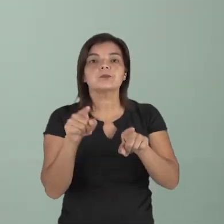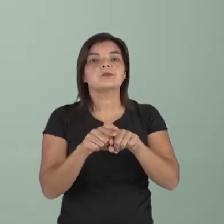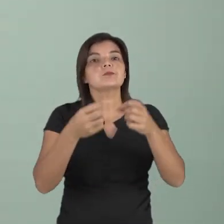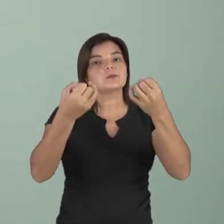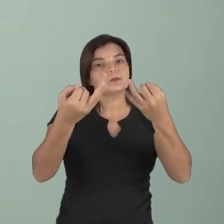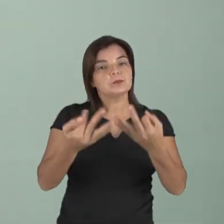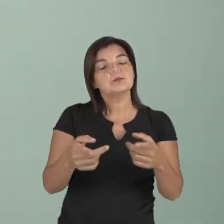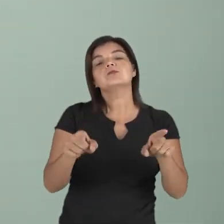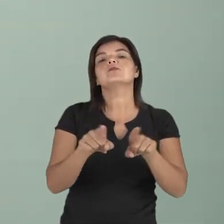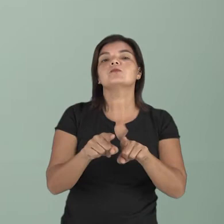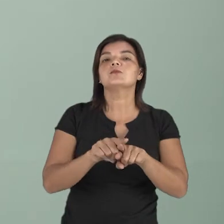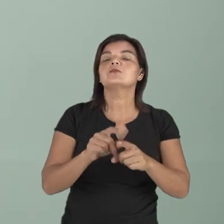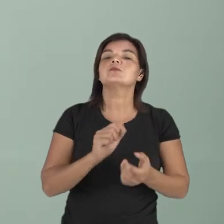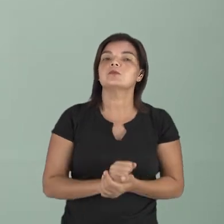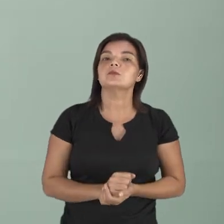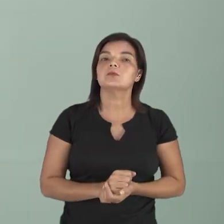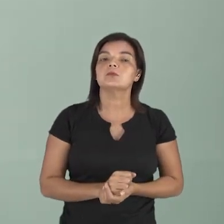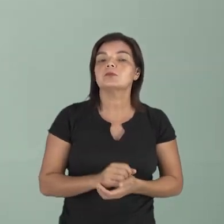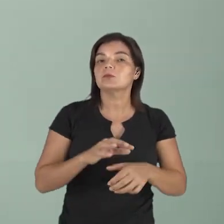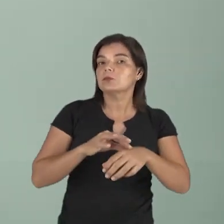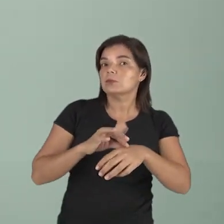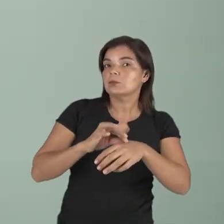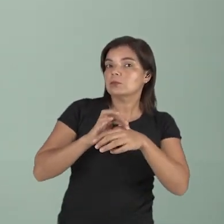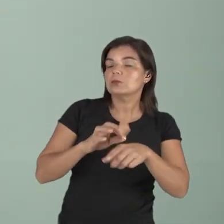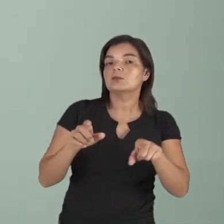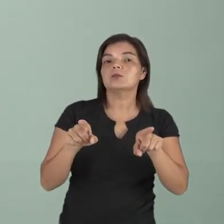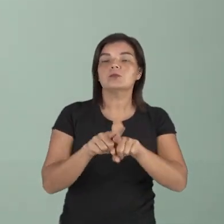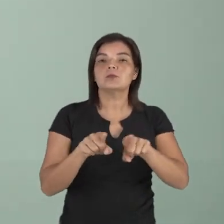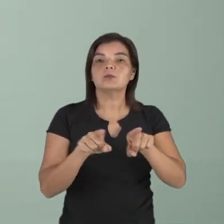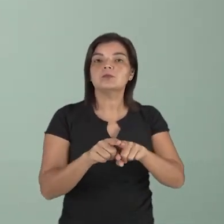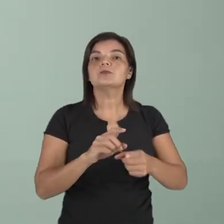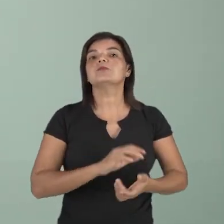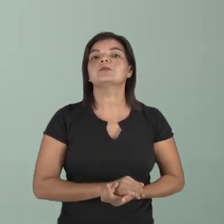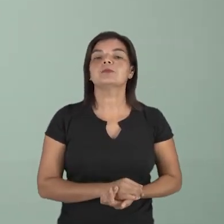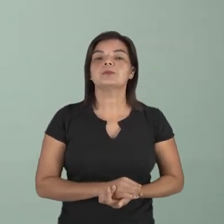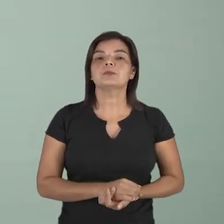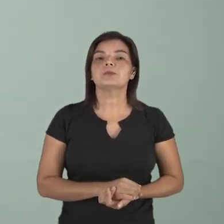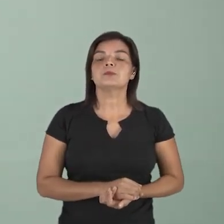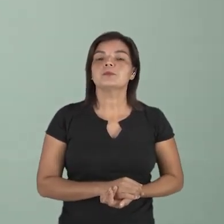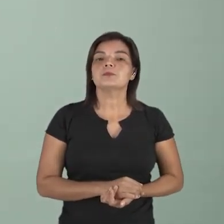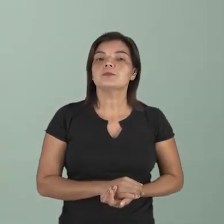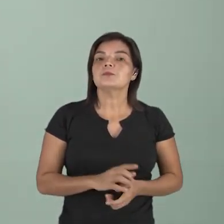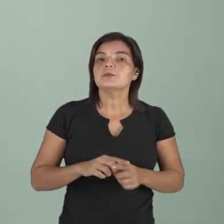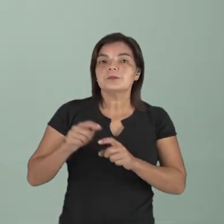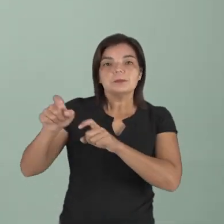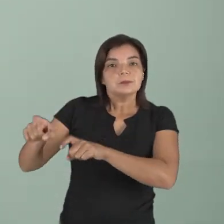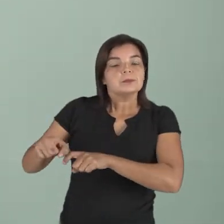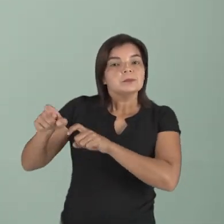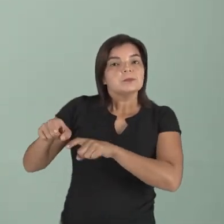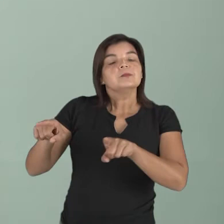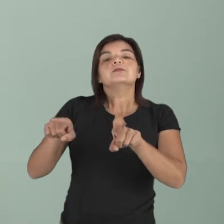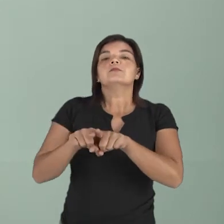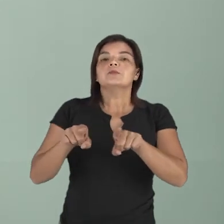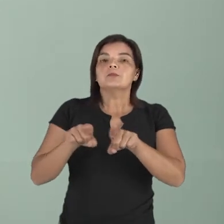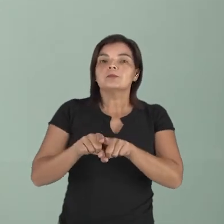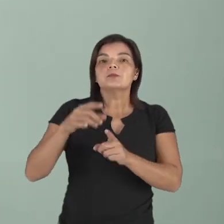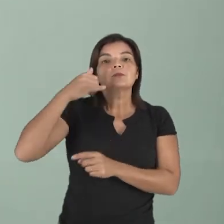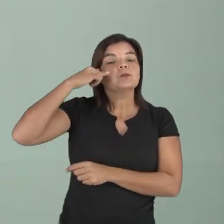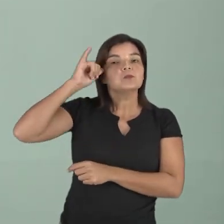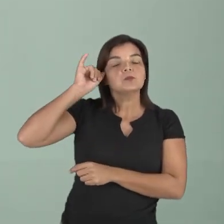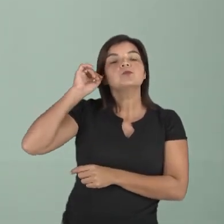Eu já falei que a gente falou um pouquinho da questão da carne, também entra nessa questão da produção agropecuária. A gente